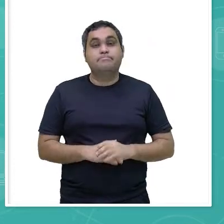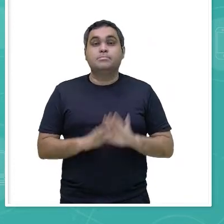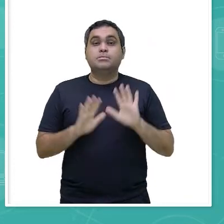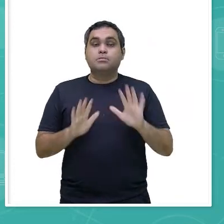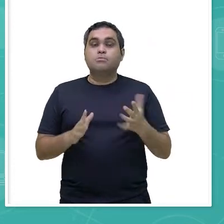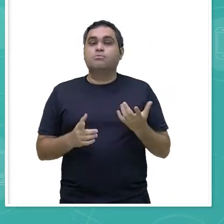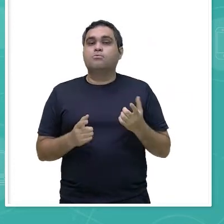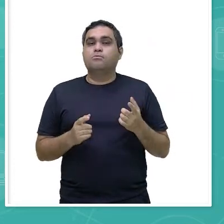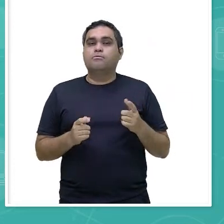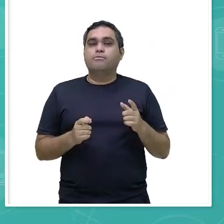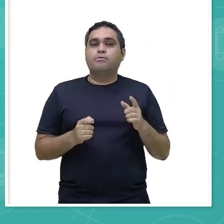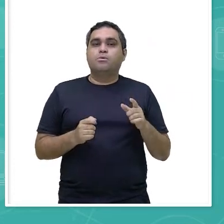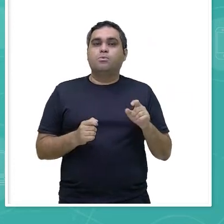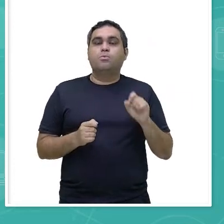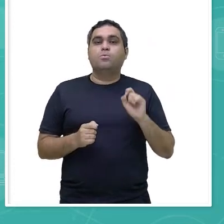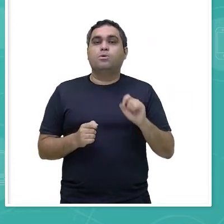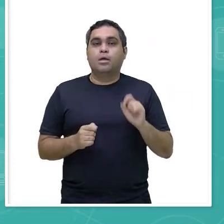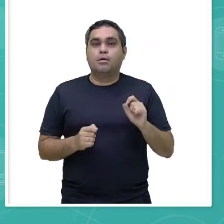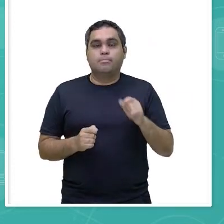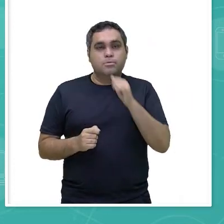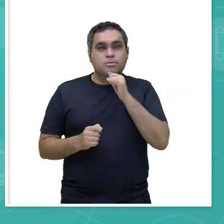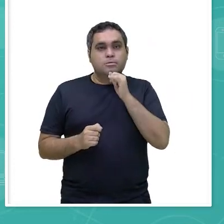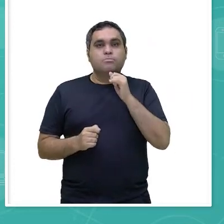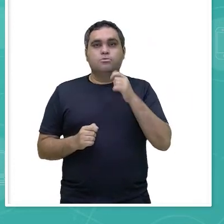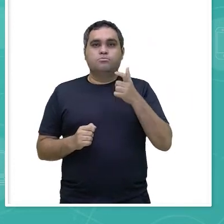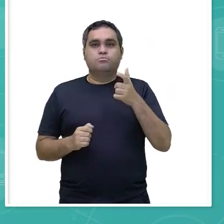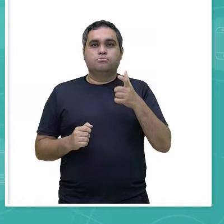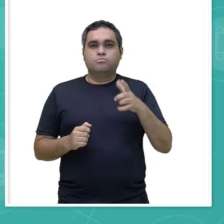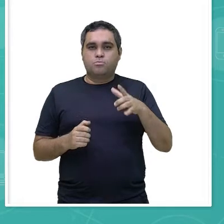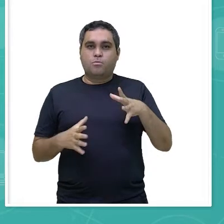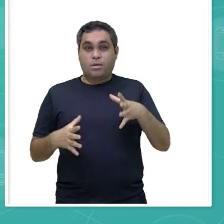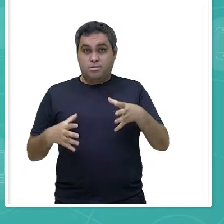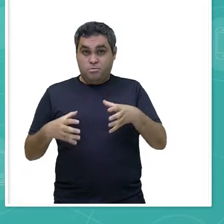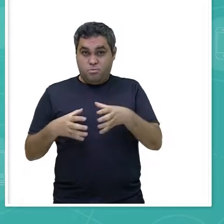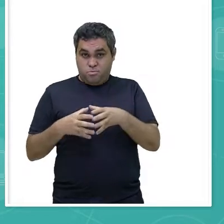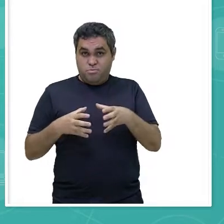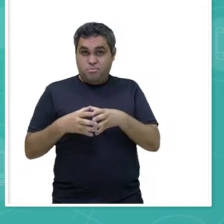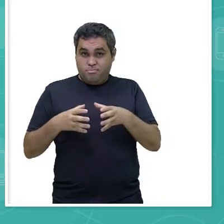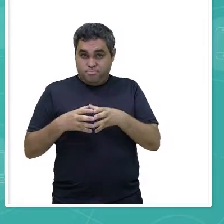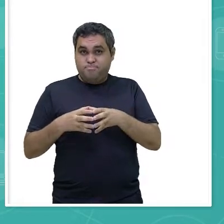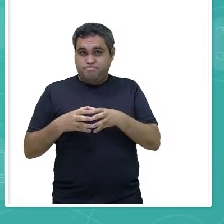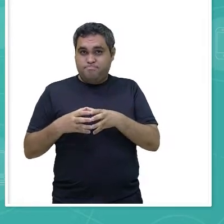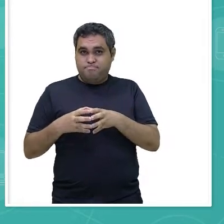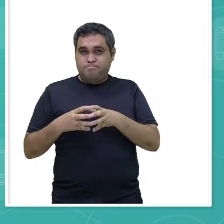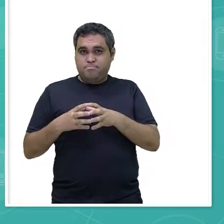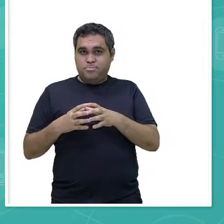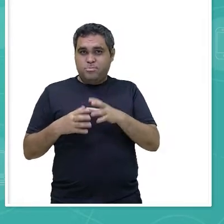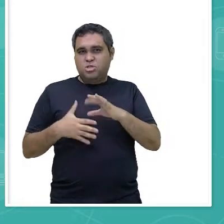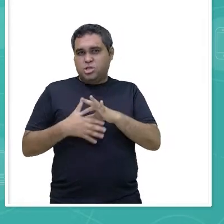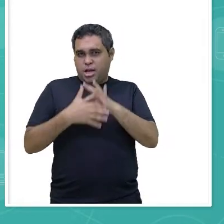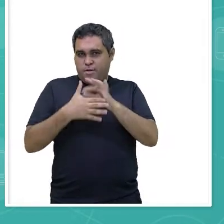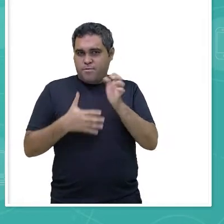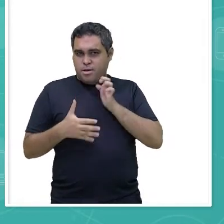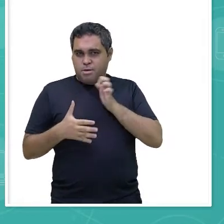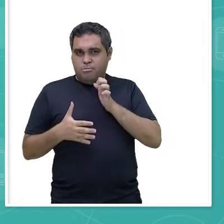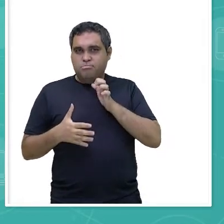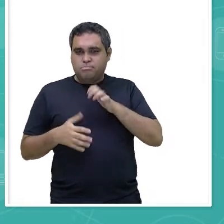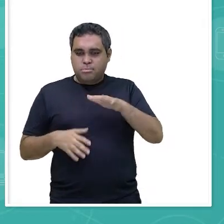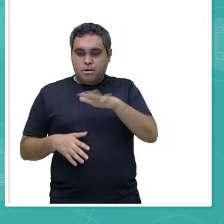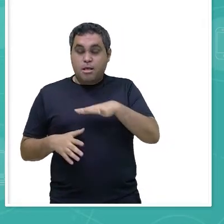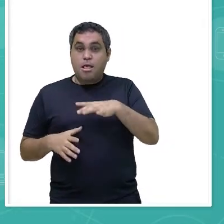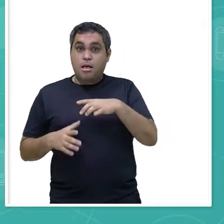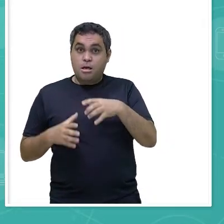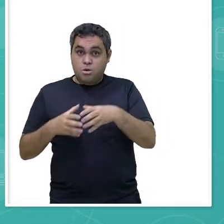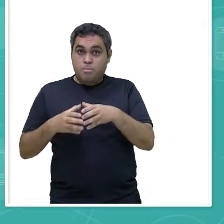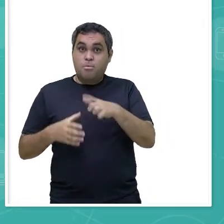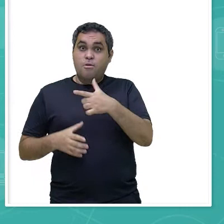elite latifundiária correspondia a 20% e detinha 80% das terras. Uma das economias